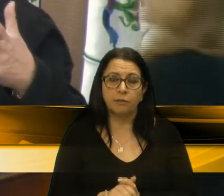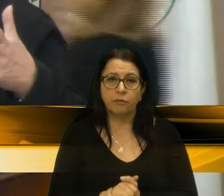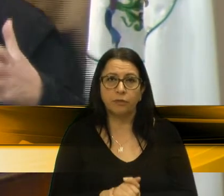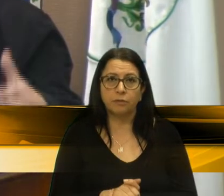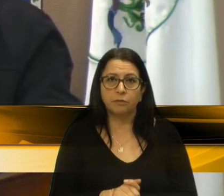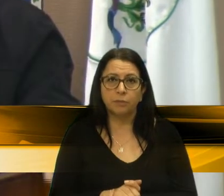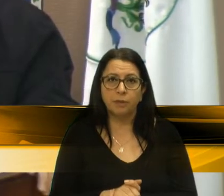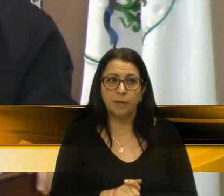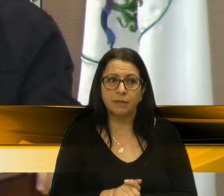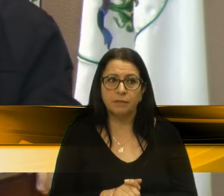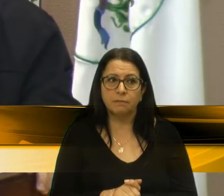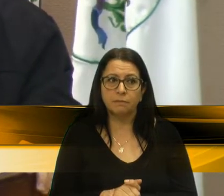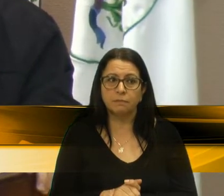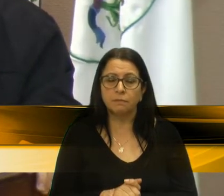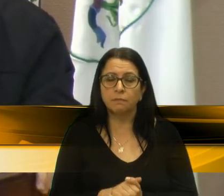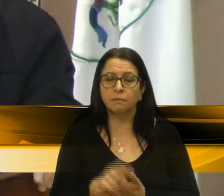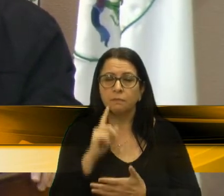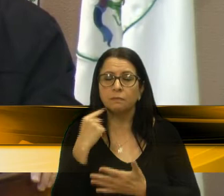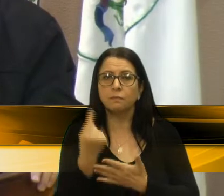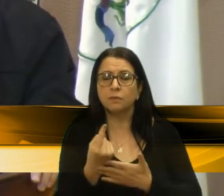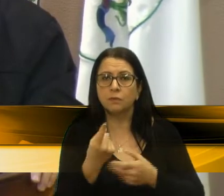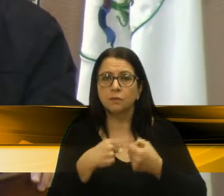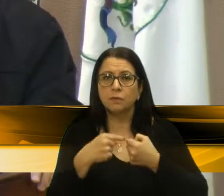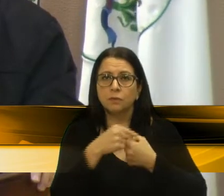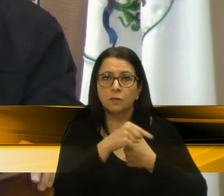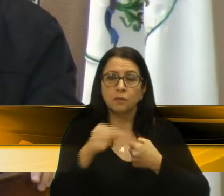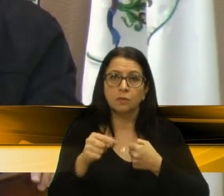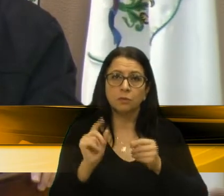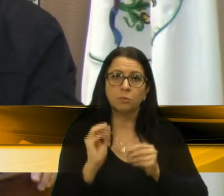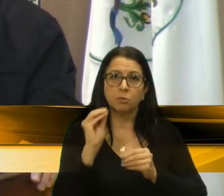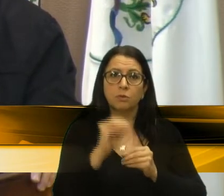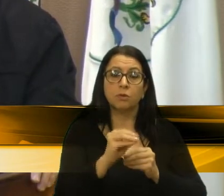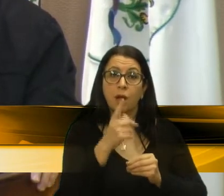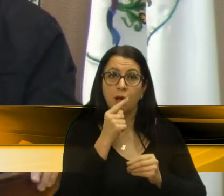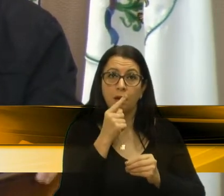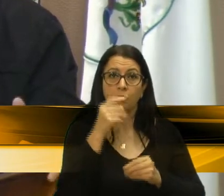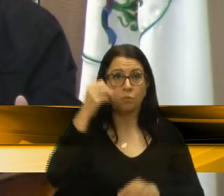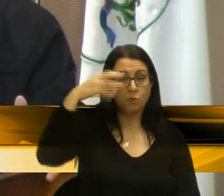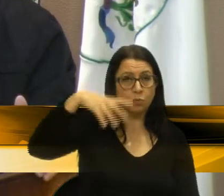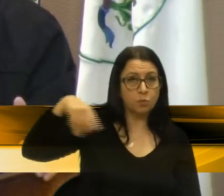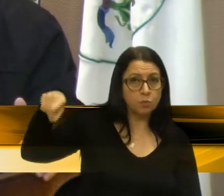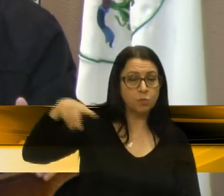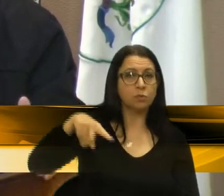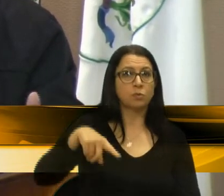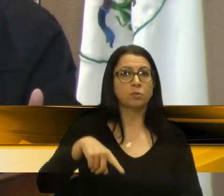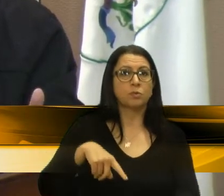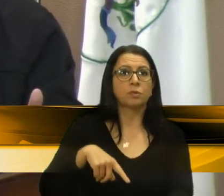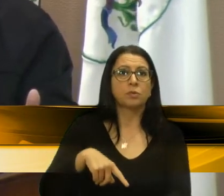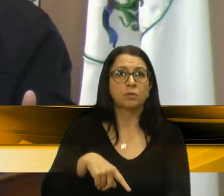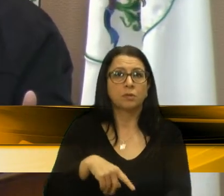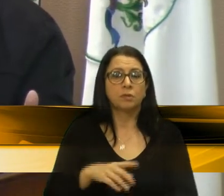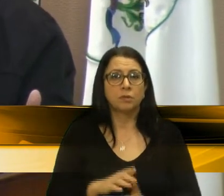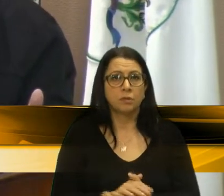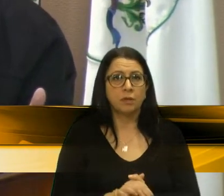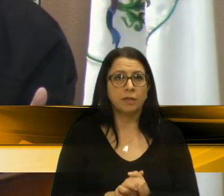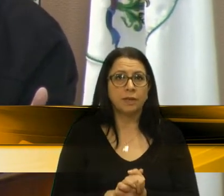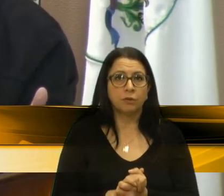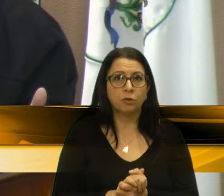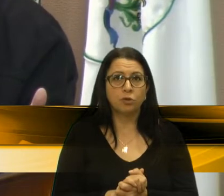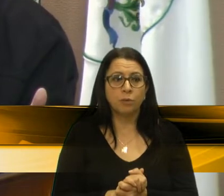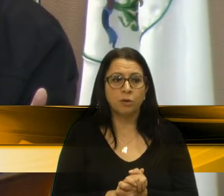essa desculpa de que o município teria colocado água lá e luz. Não, o município não colocou luz, quem colocou lá foi a